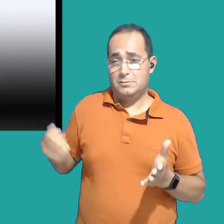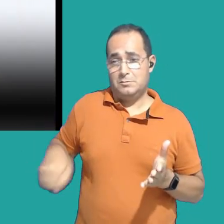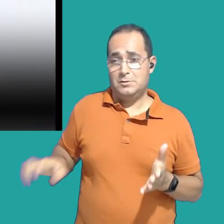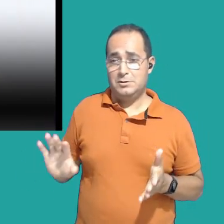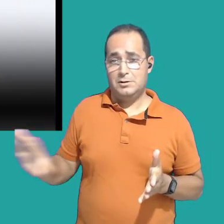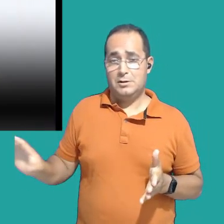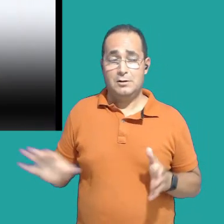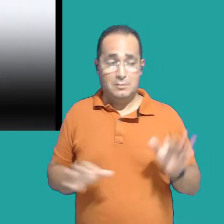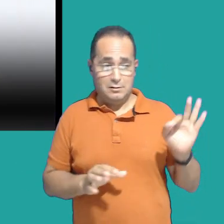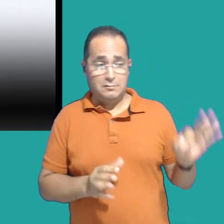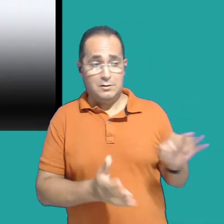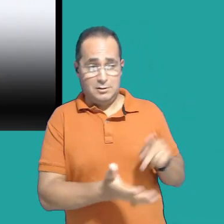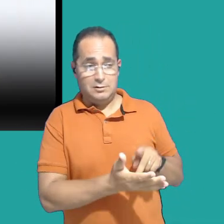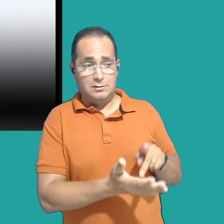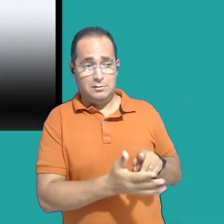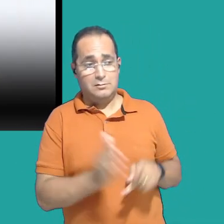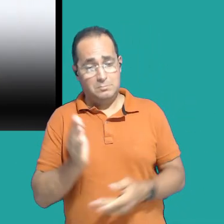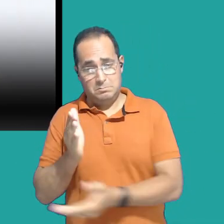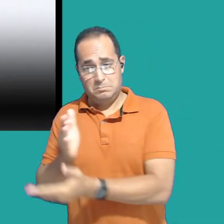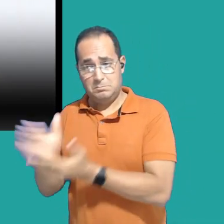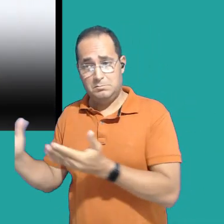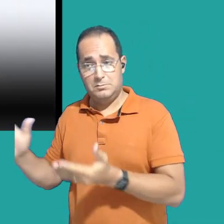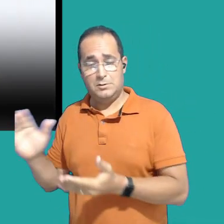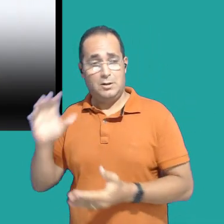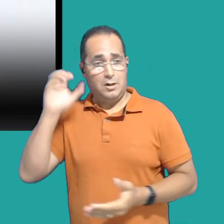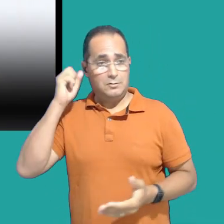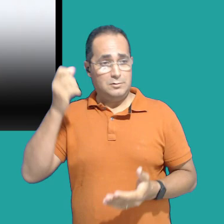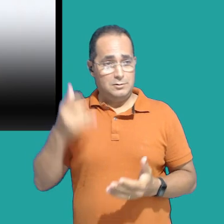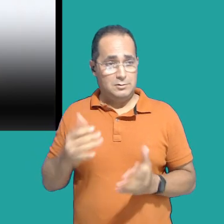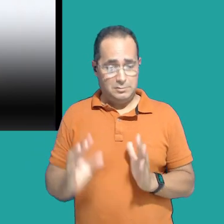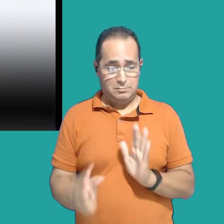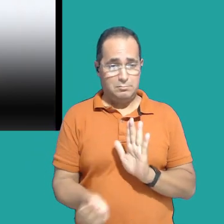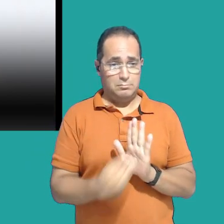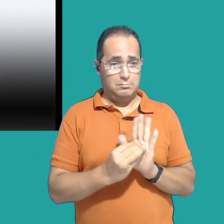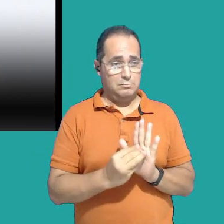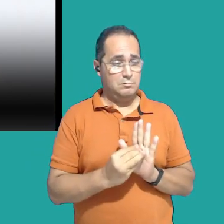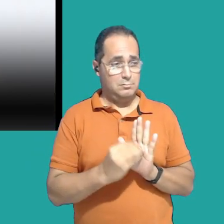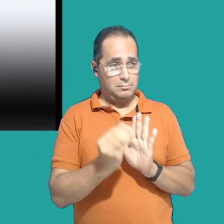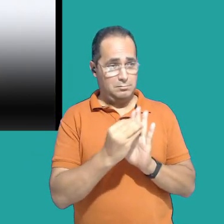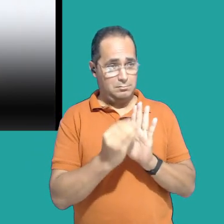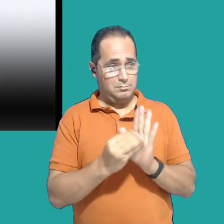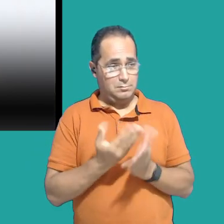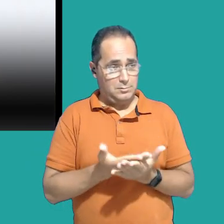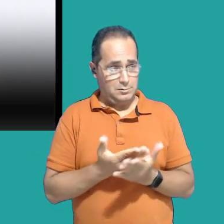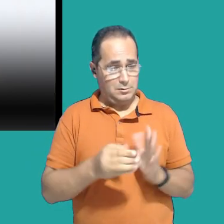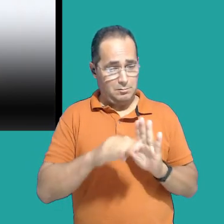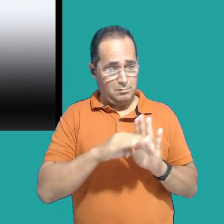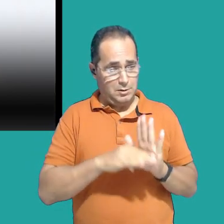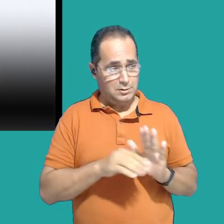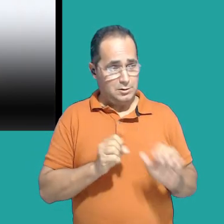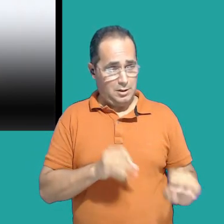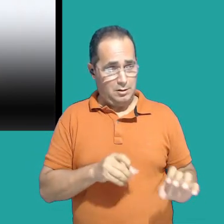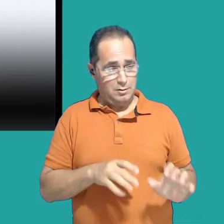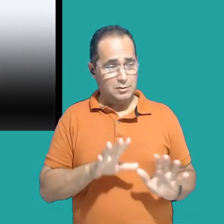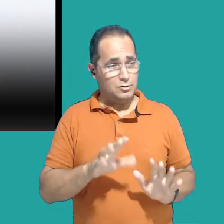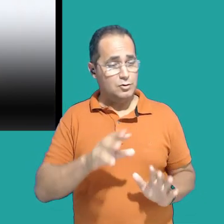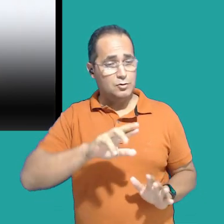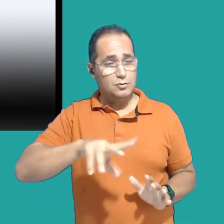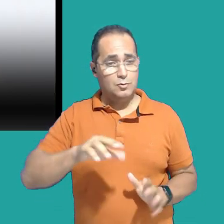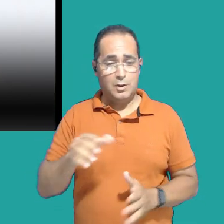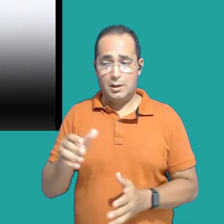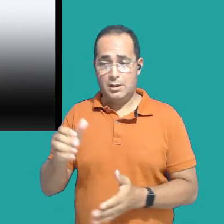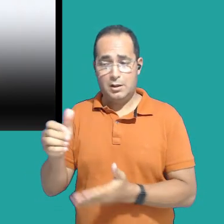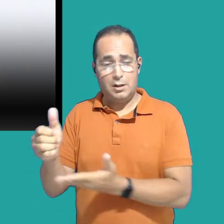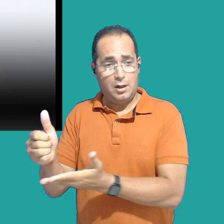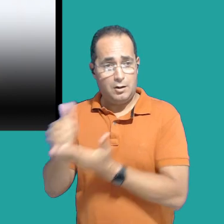de um auxiliar, né? Se o professor já inclui audiodescrição no plano dele, ele automaticamente não é que